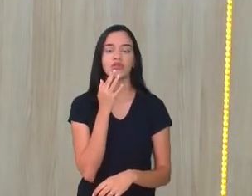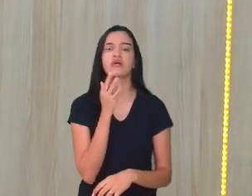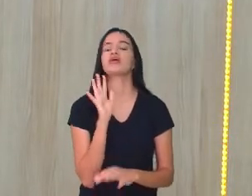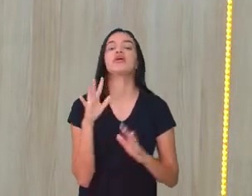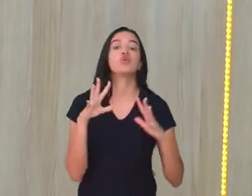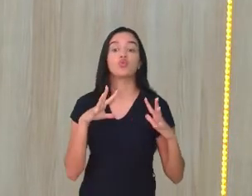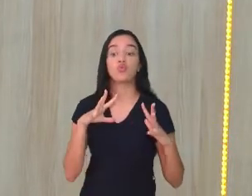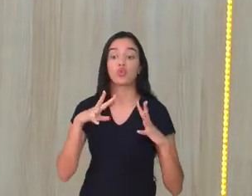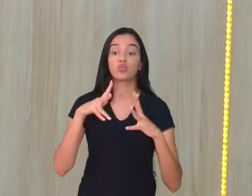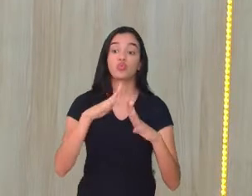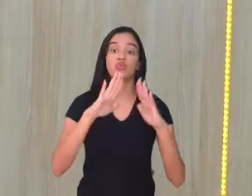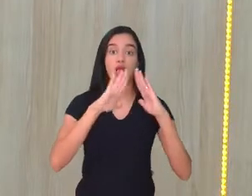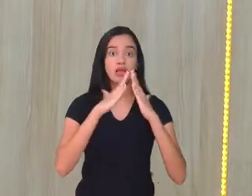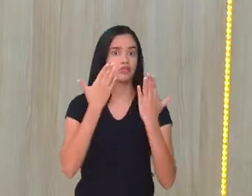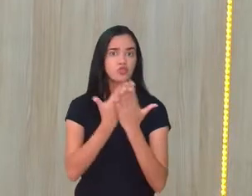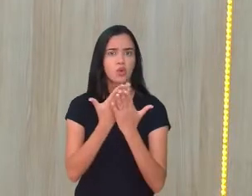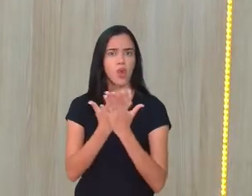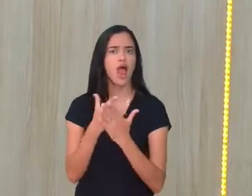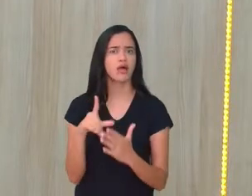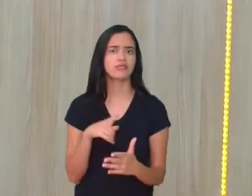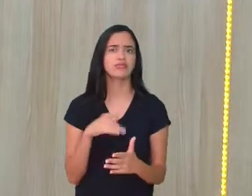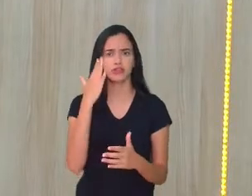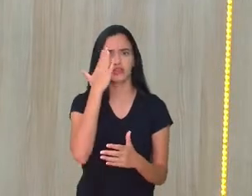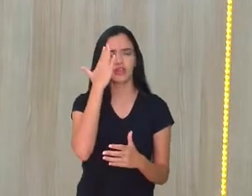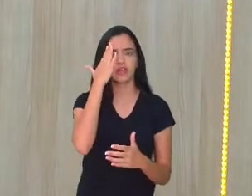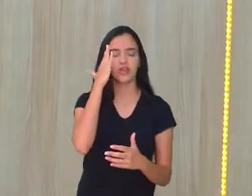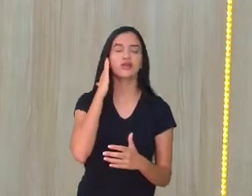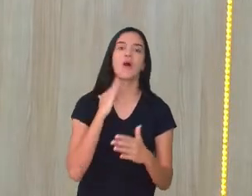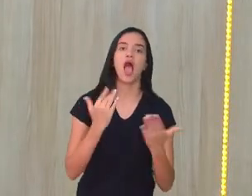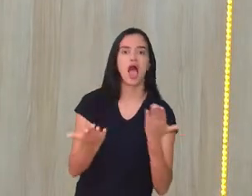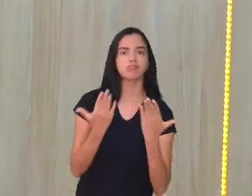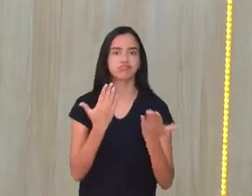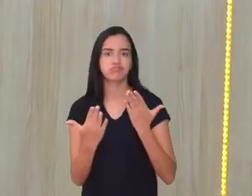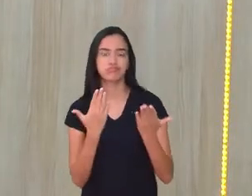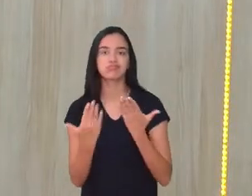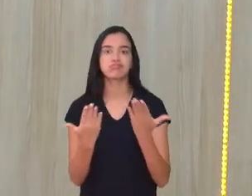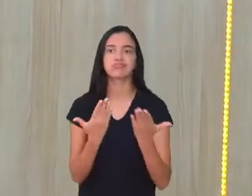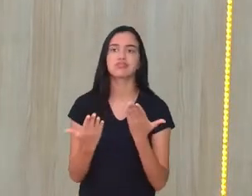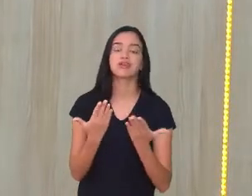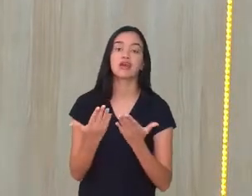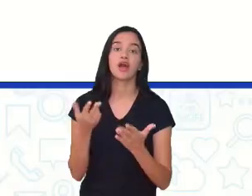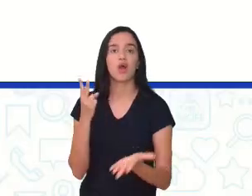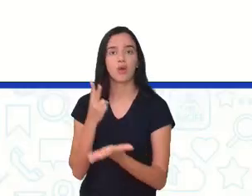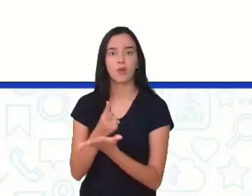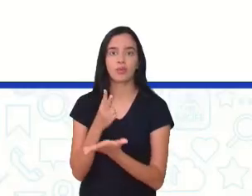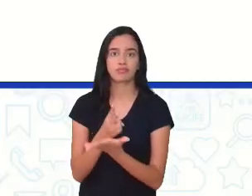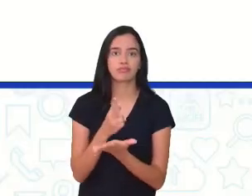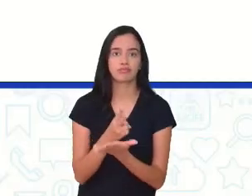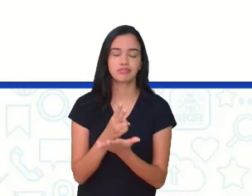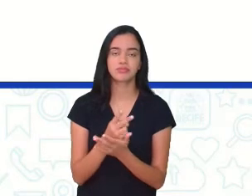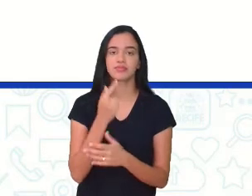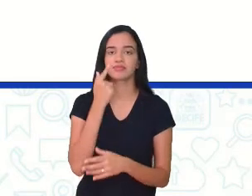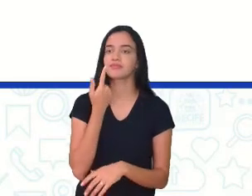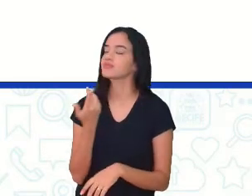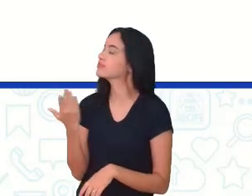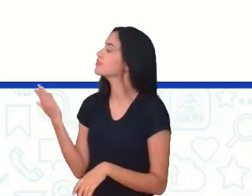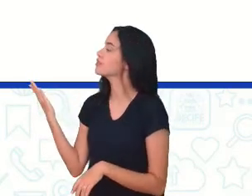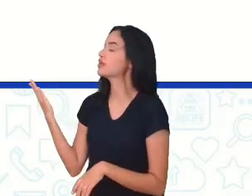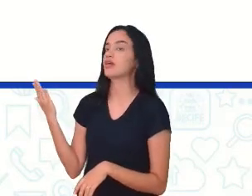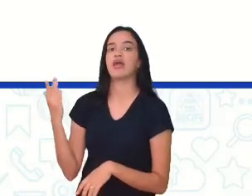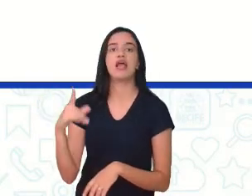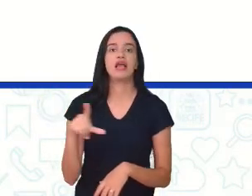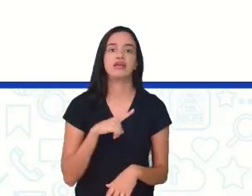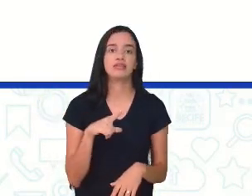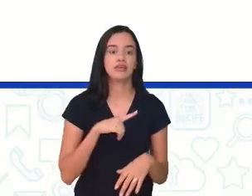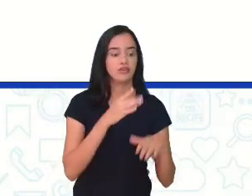que toda a escola vai ter. Deu para entender aí a relação? Então vamos lá. Seguindo aqui, a gente tem a